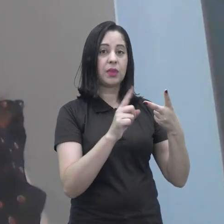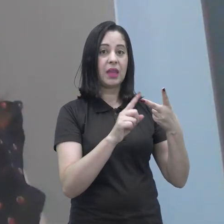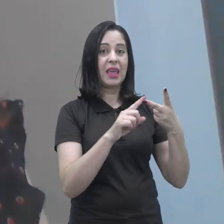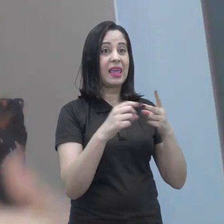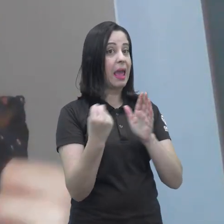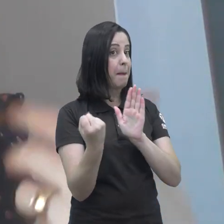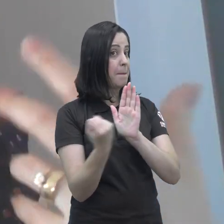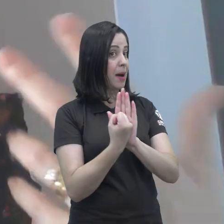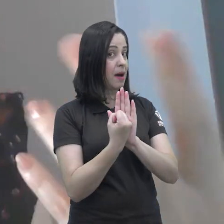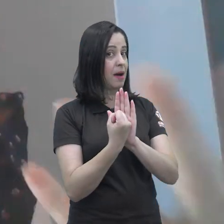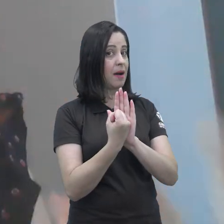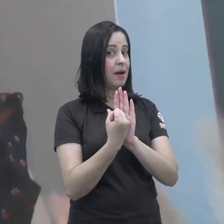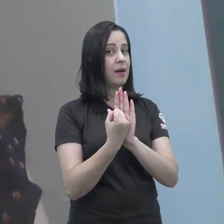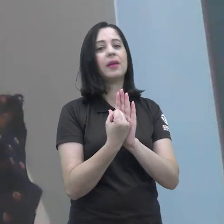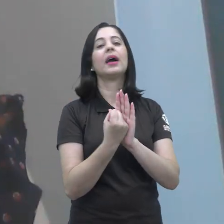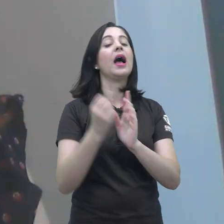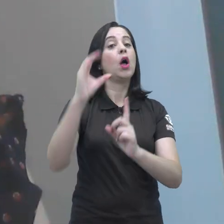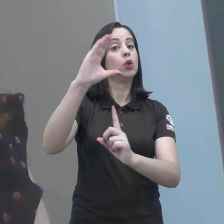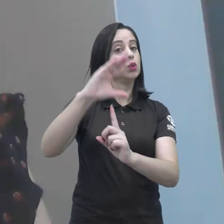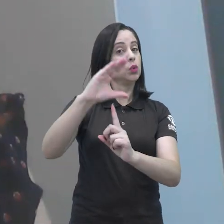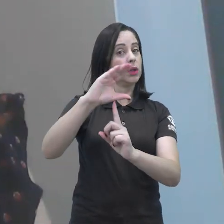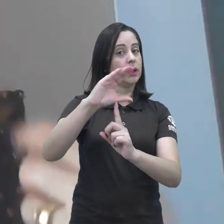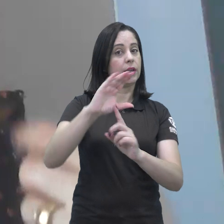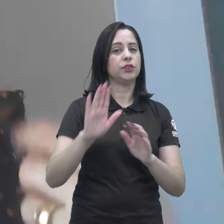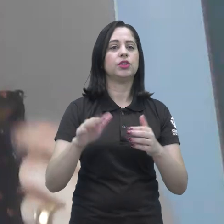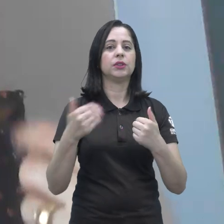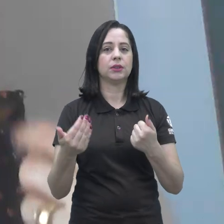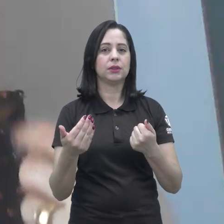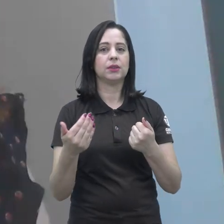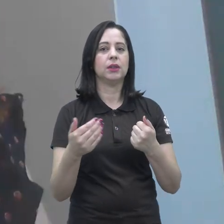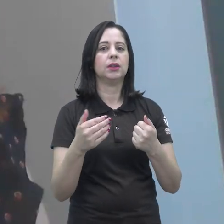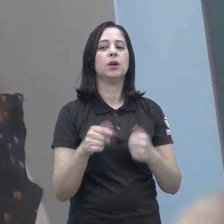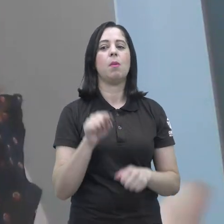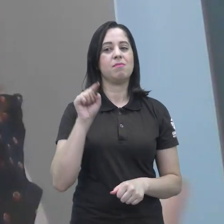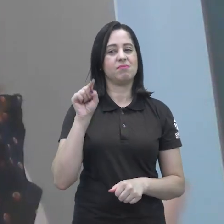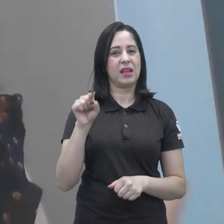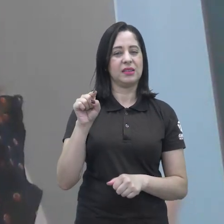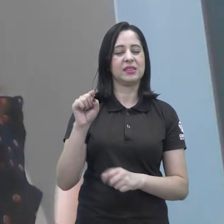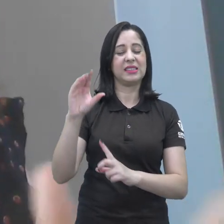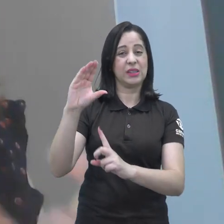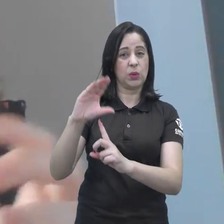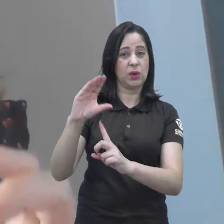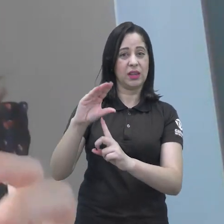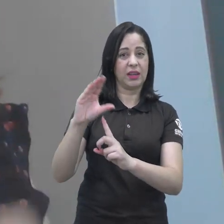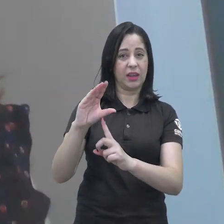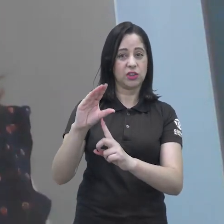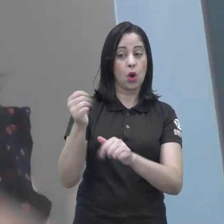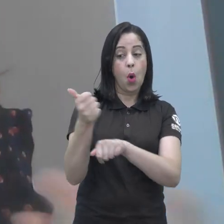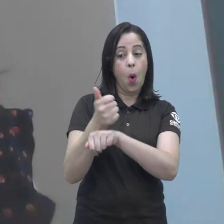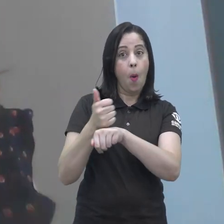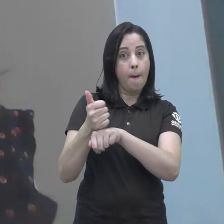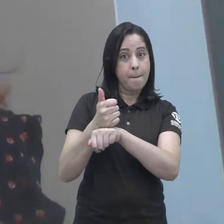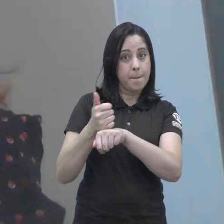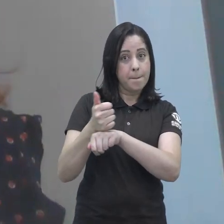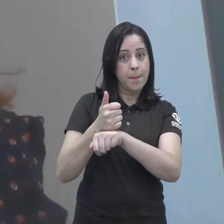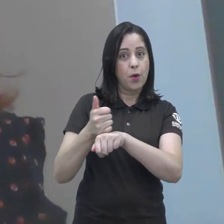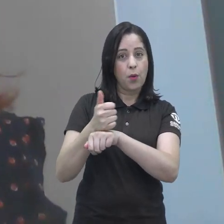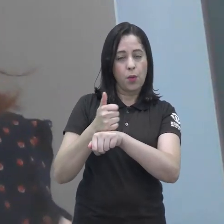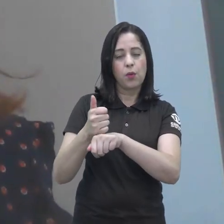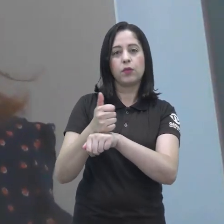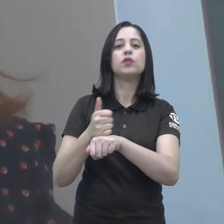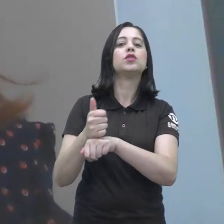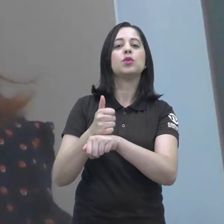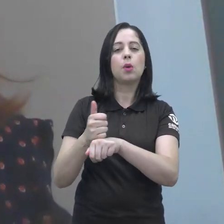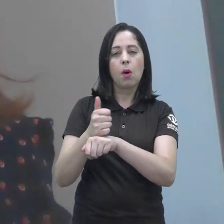temos a marca consumidora. Quando a gente fala de uma marca consumidora, o profissional que vai cuidar dessa imagem